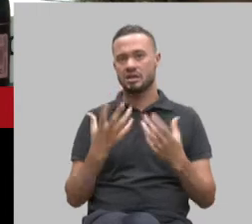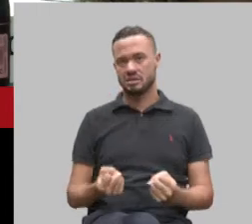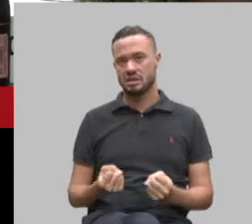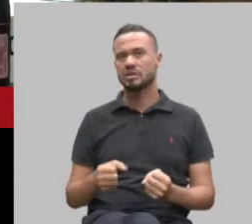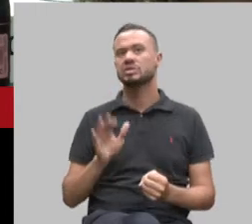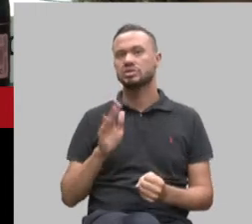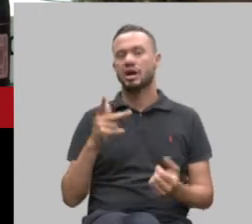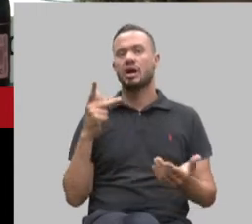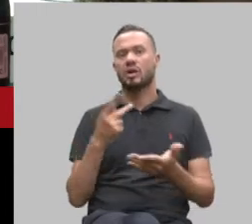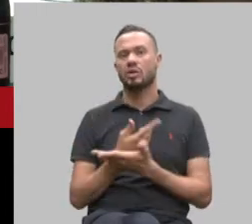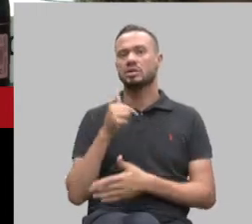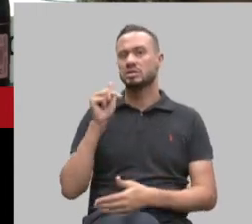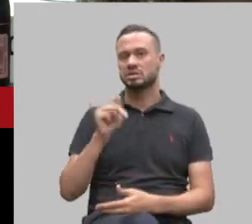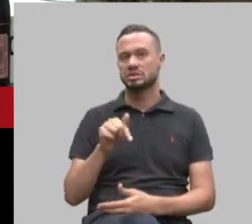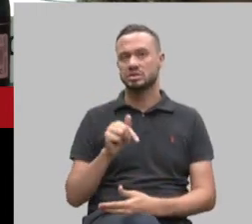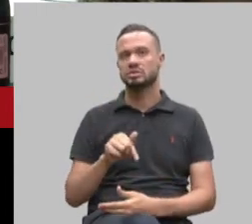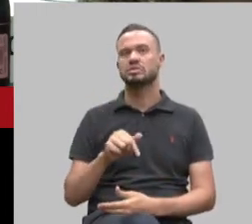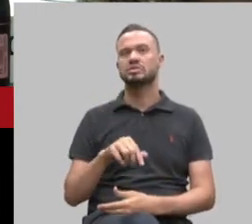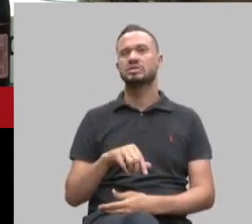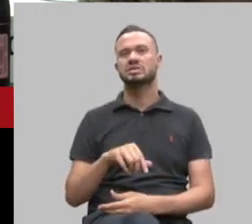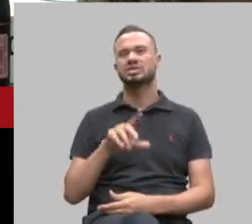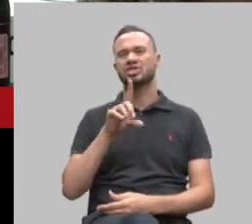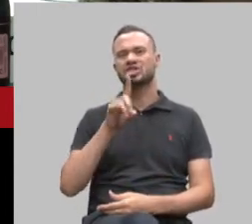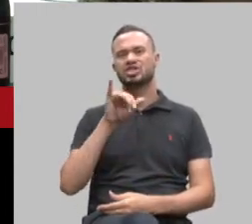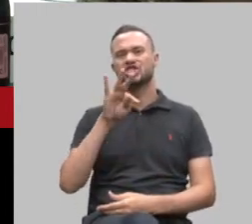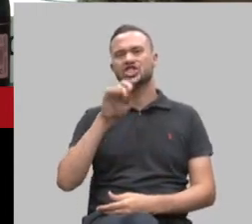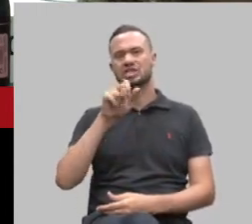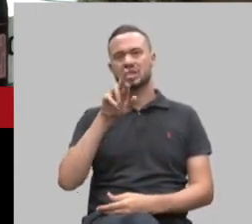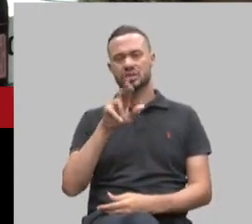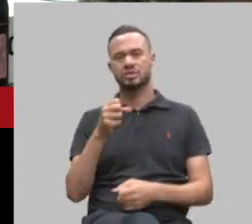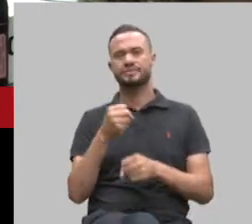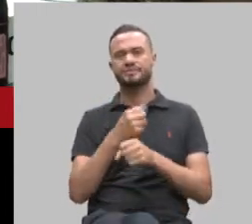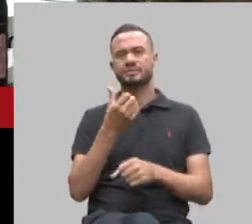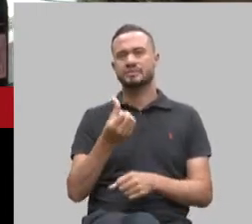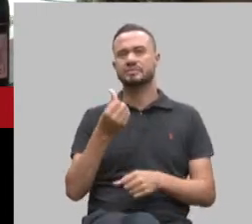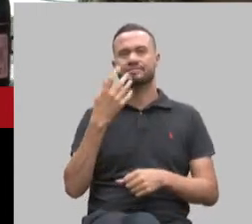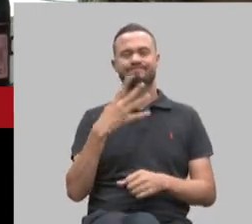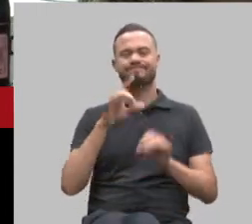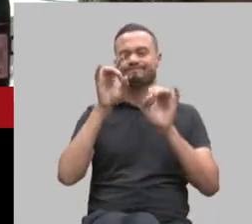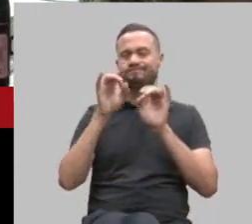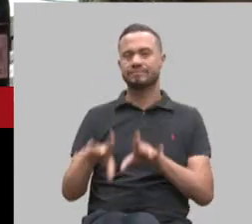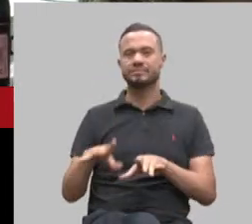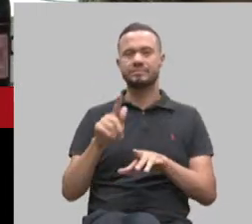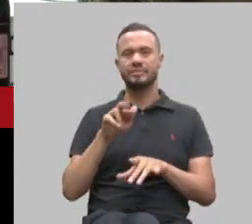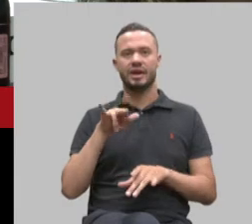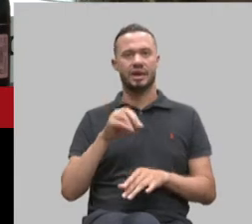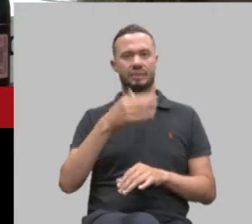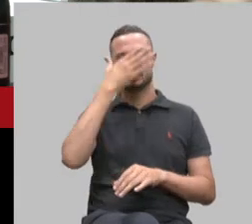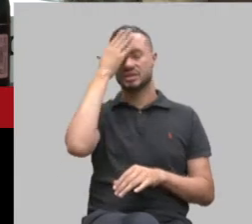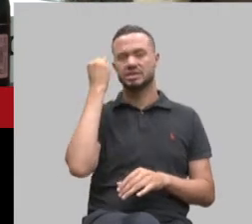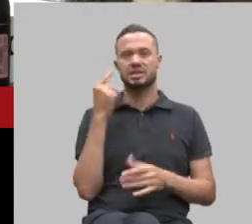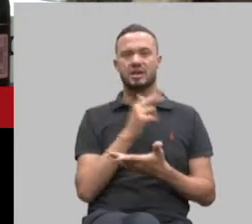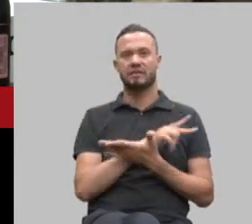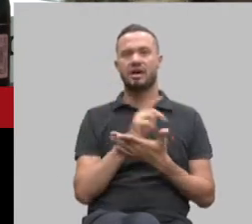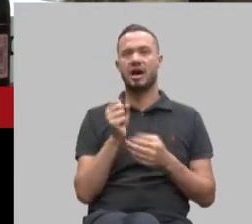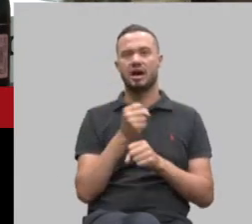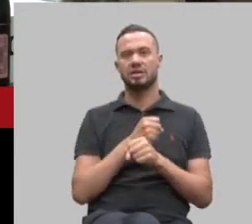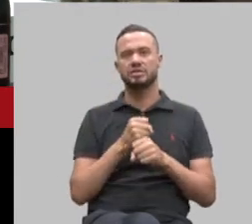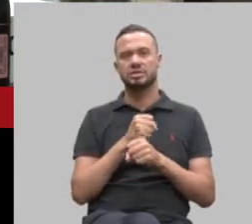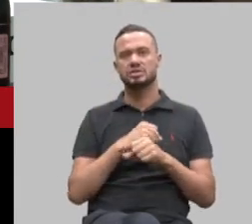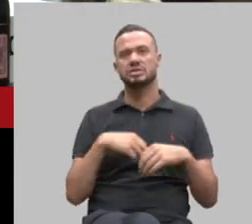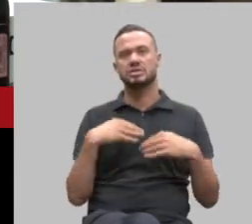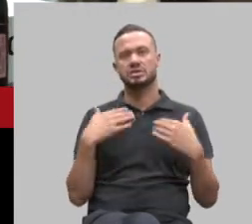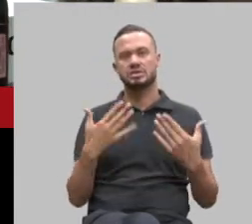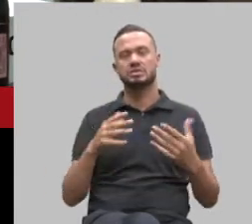aqui a ditadura de 64 desestabilizou os grêmios estudantil e fez este movimento ser esquecido durante muito tempo porém com a